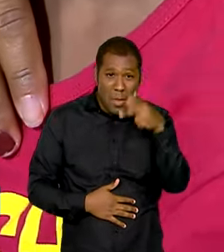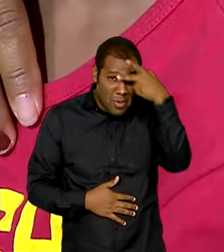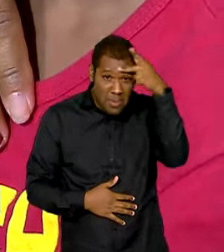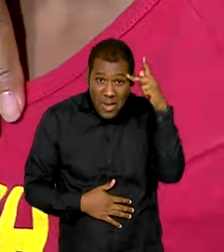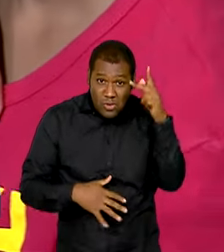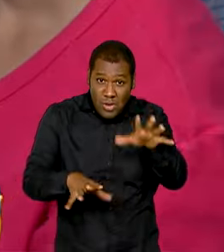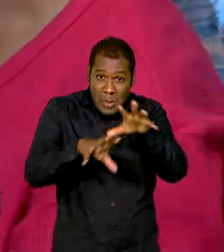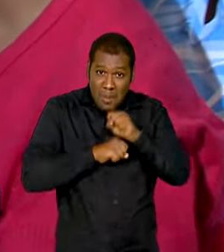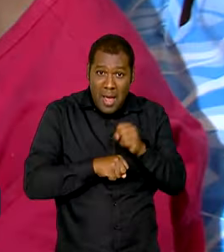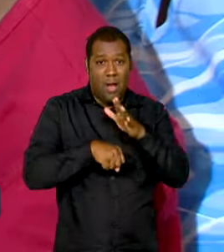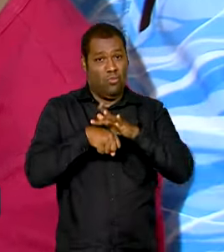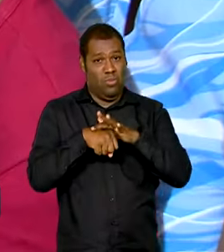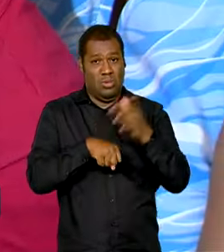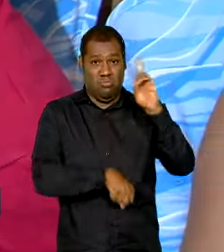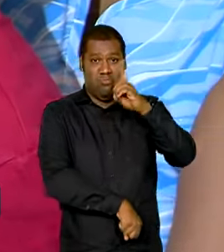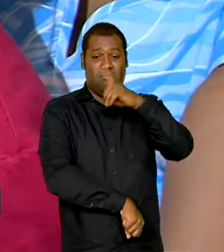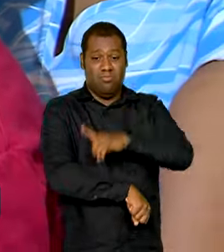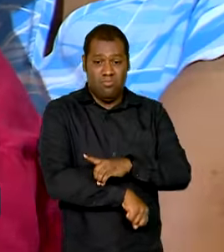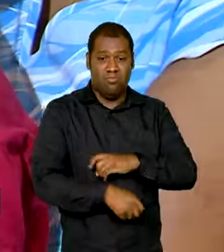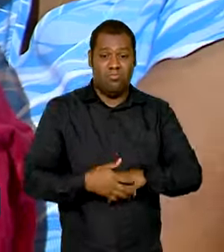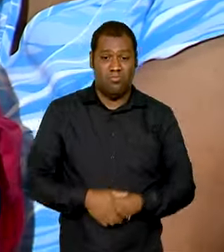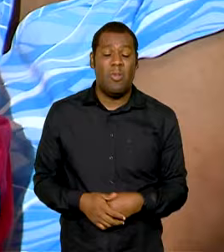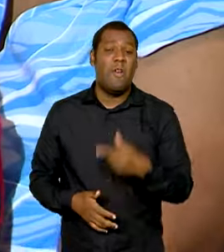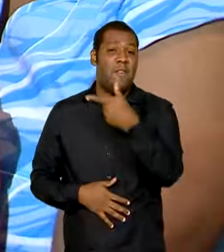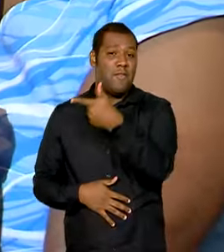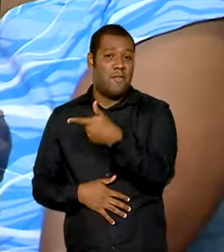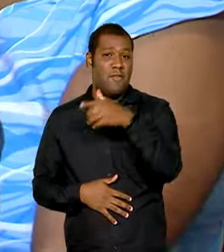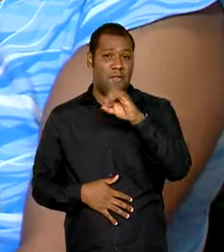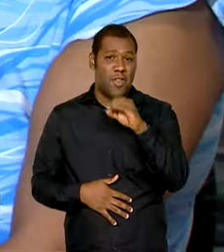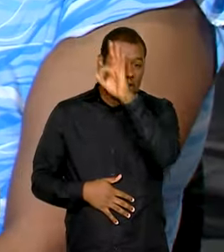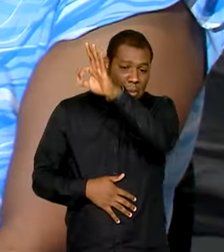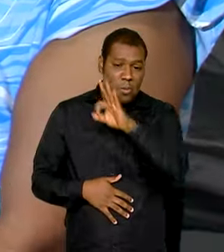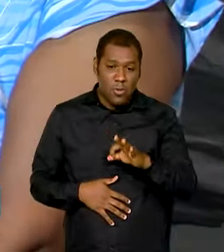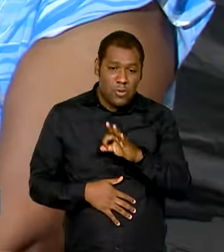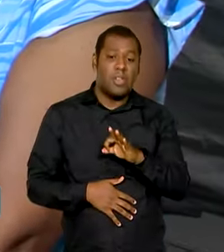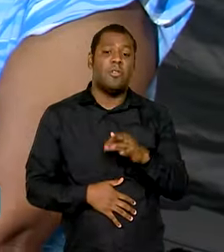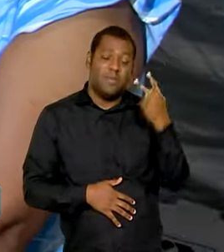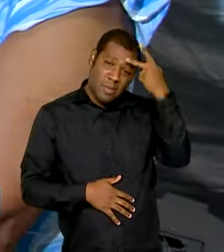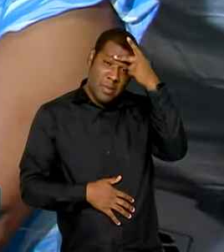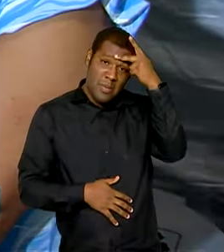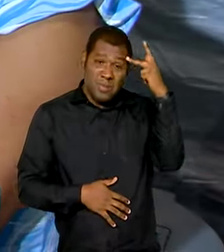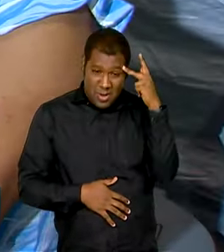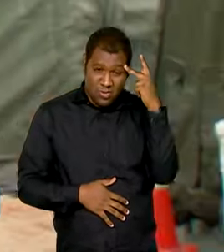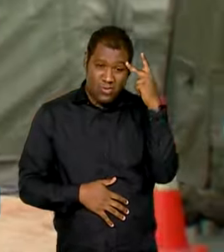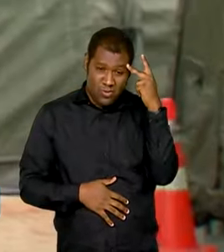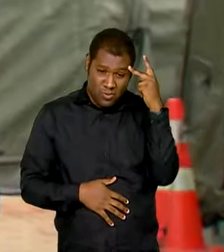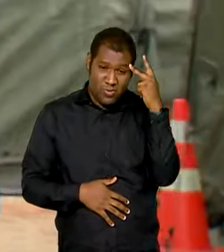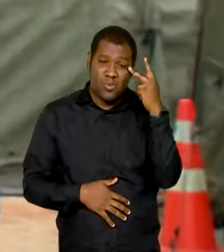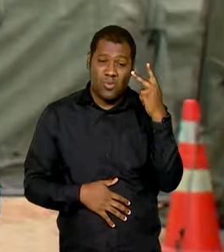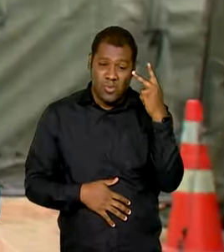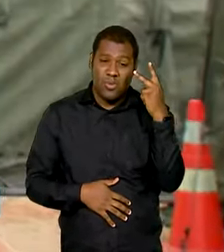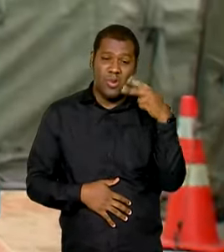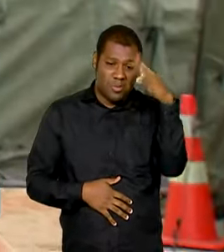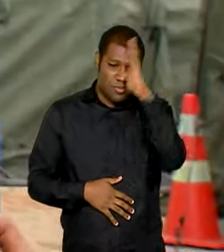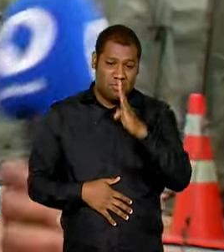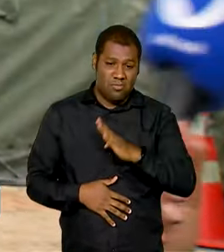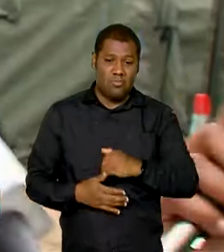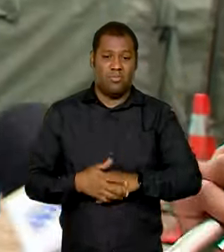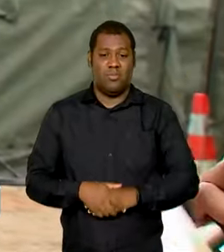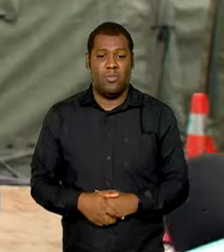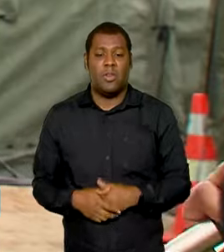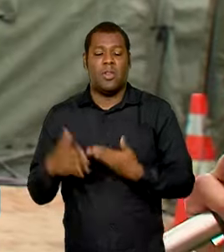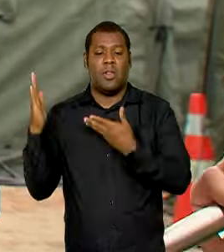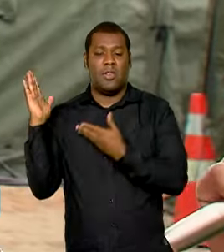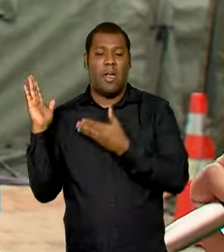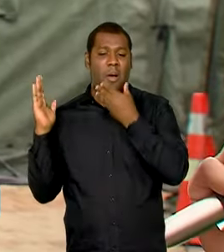dengue, ou seja, em torno de 20% de todos os pacientes do país. O vidraceiro André é